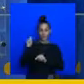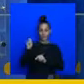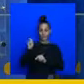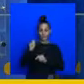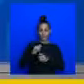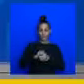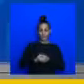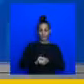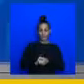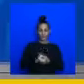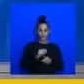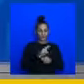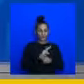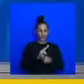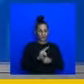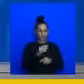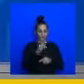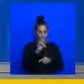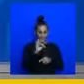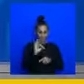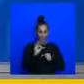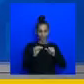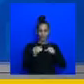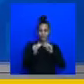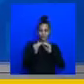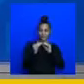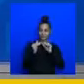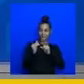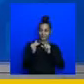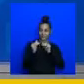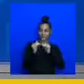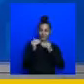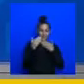mês de abril. Auditoras, confirmam? Sim, confirmo. Sim, confirmo. Obrigado.